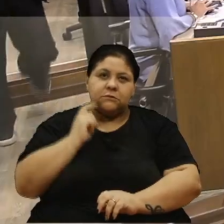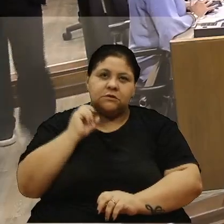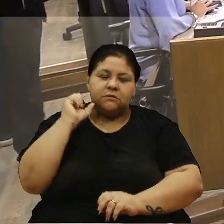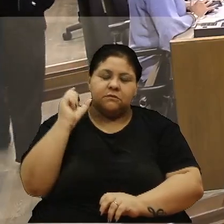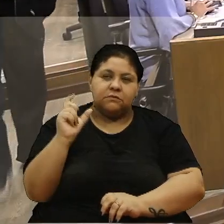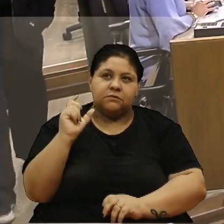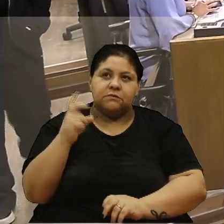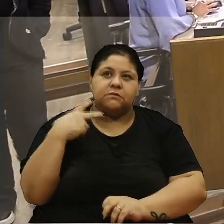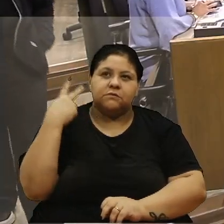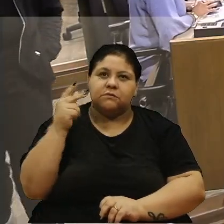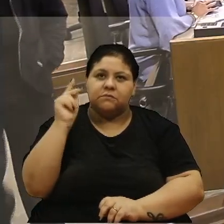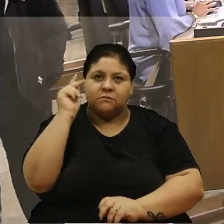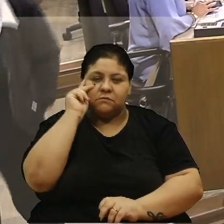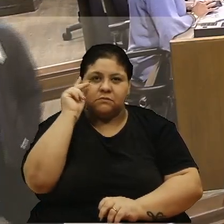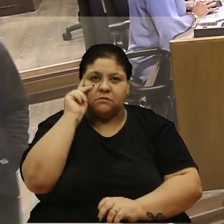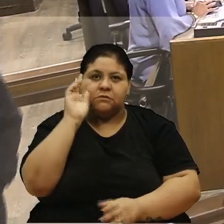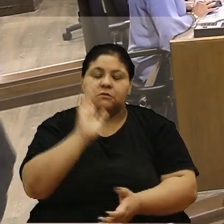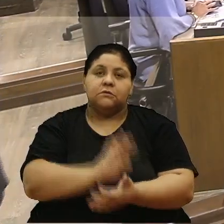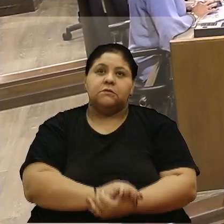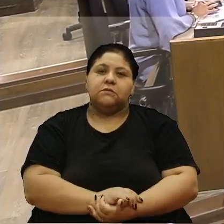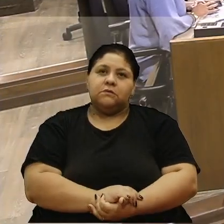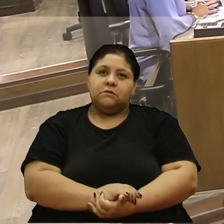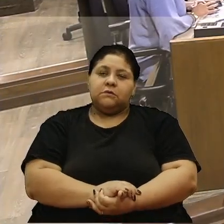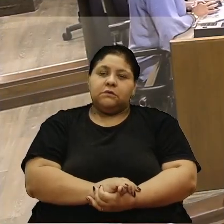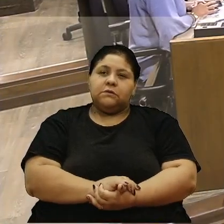palavra, vereador Cláudio Libardi.